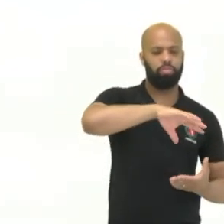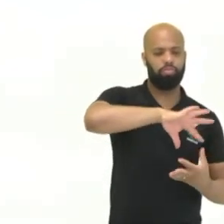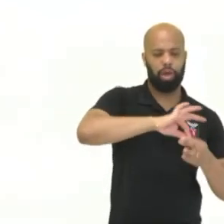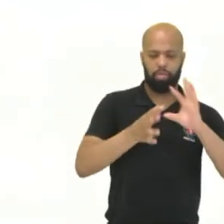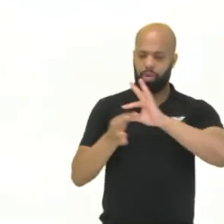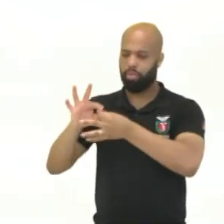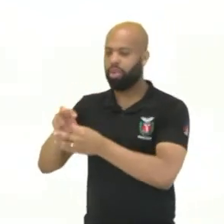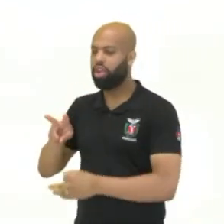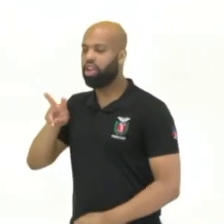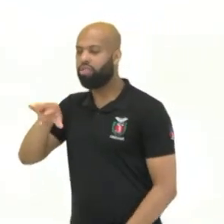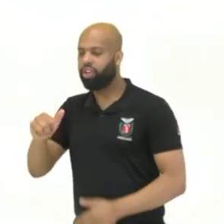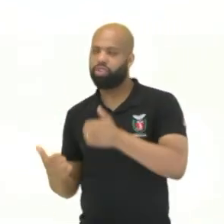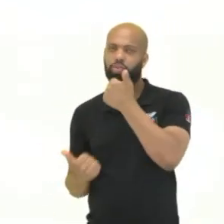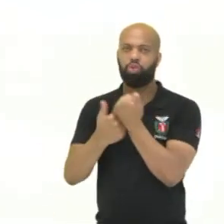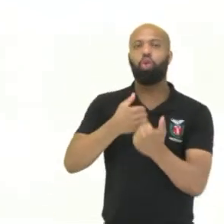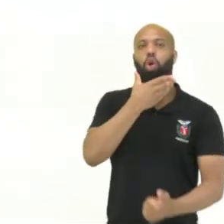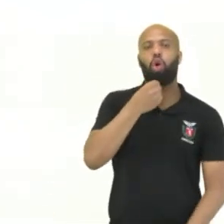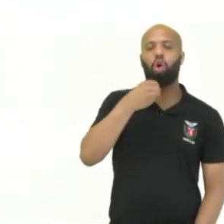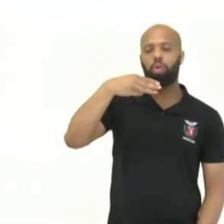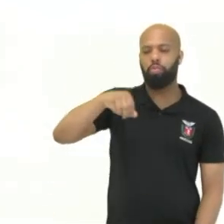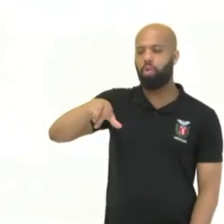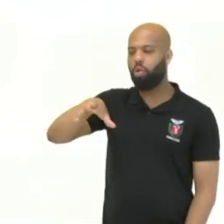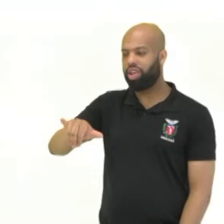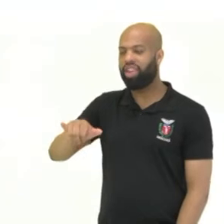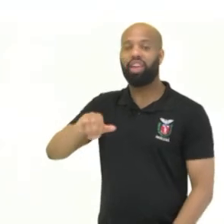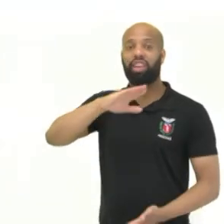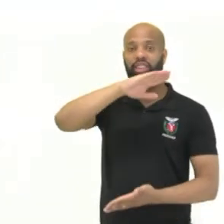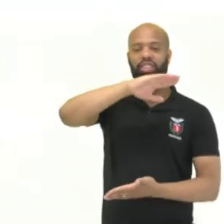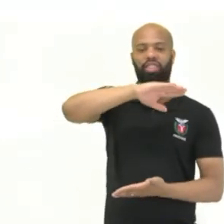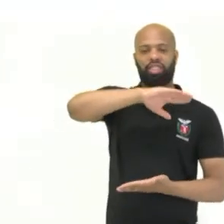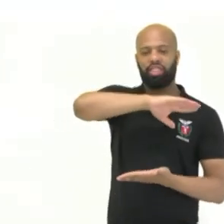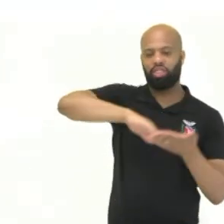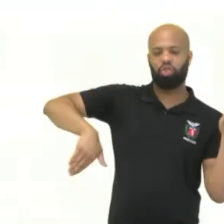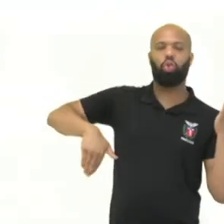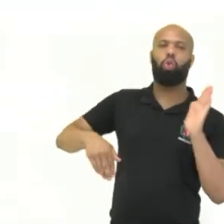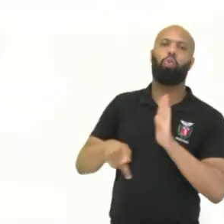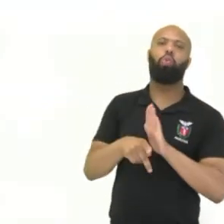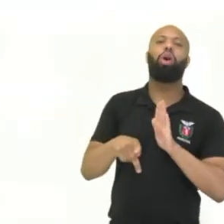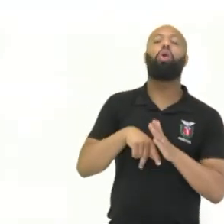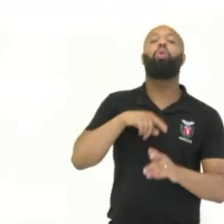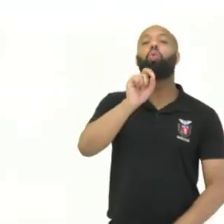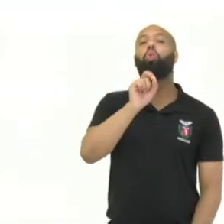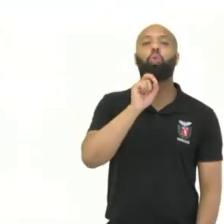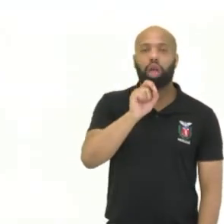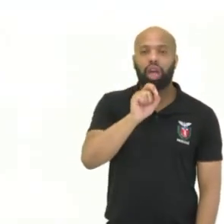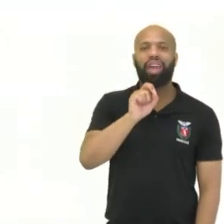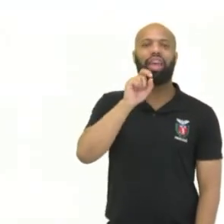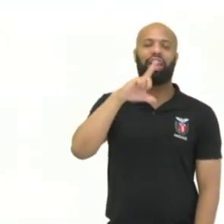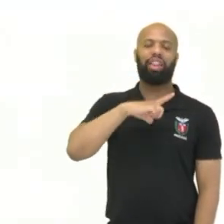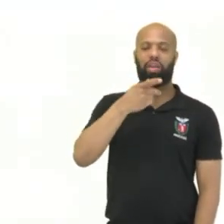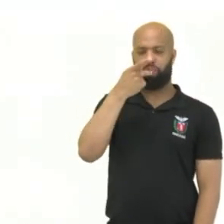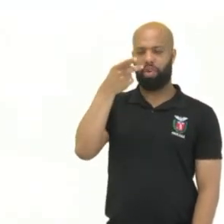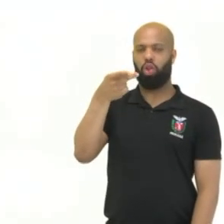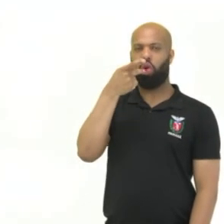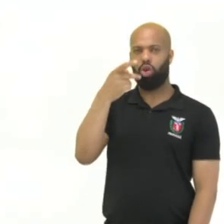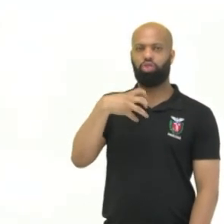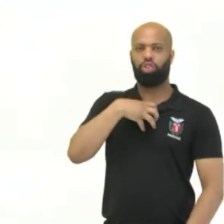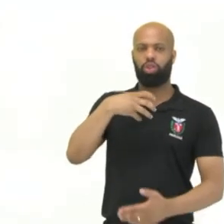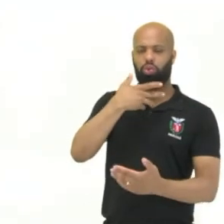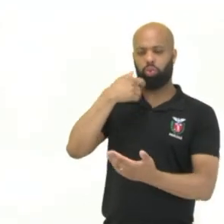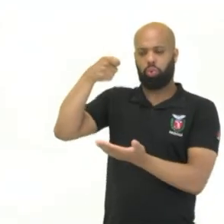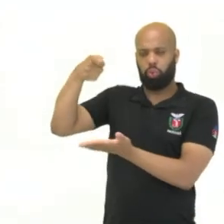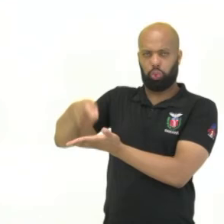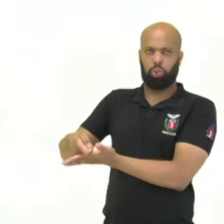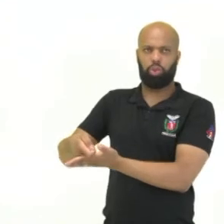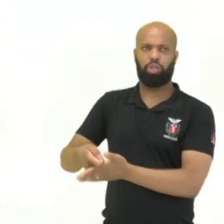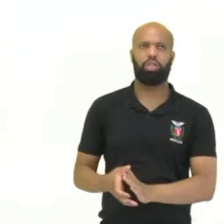Yashiro Mori, que renunciou após comentários machistas. Então aqui daí você pode até acessar a Agência Brasil para conhecer melhor